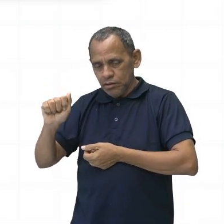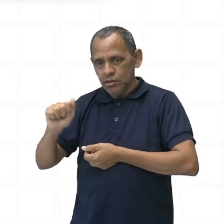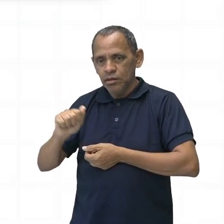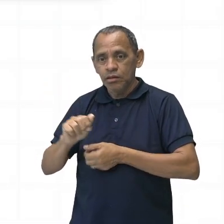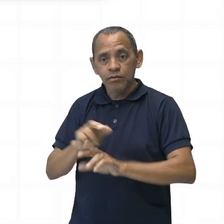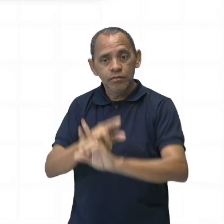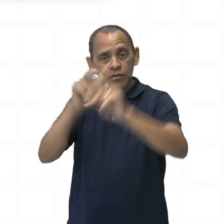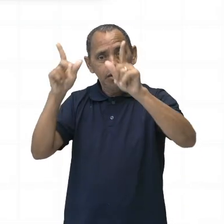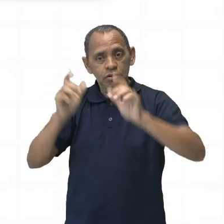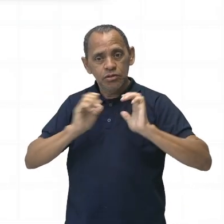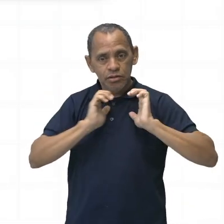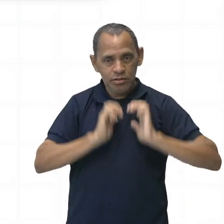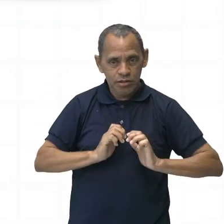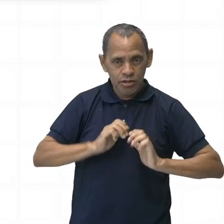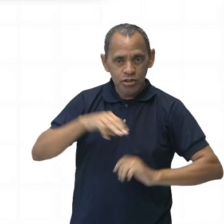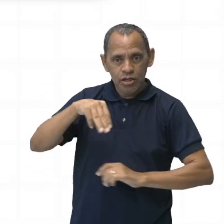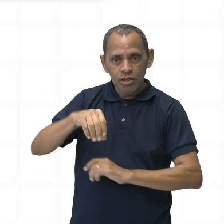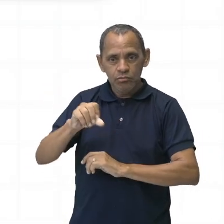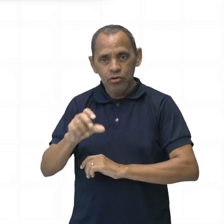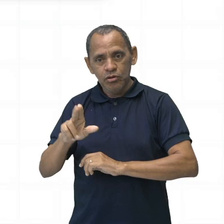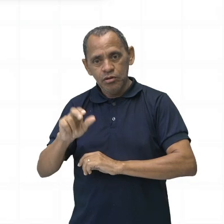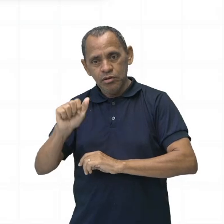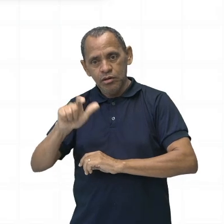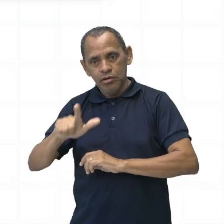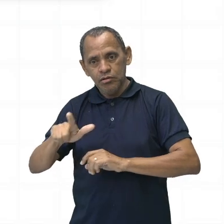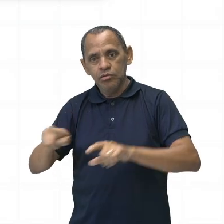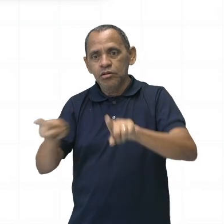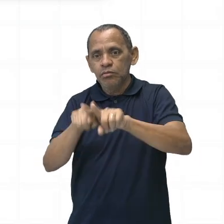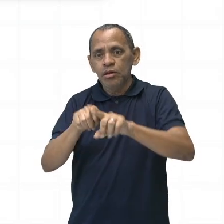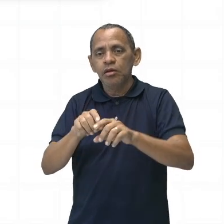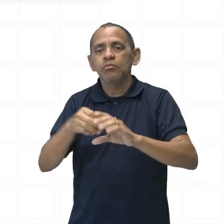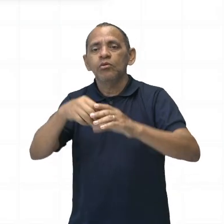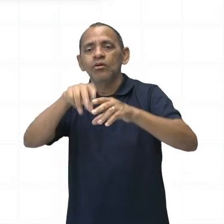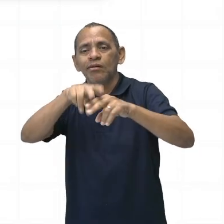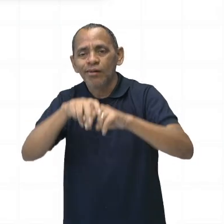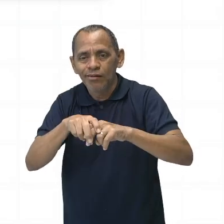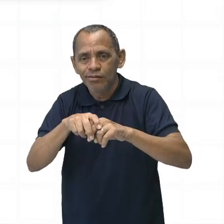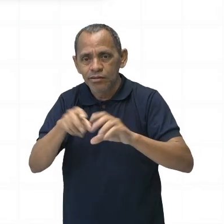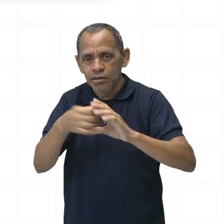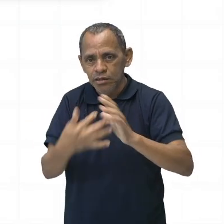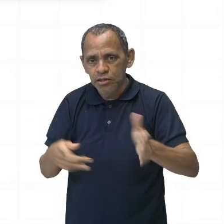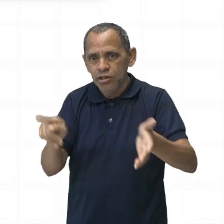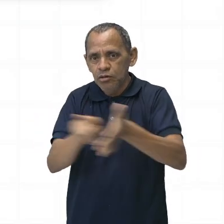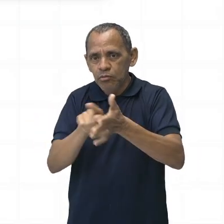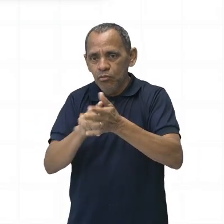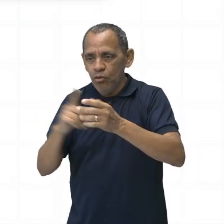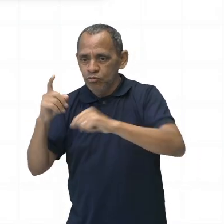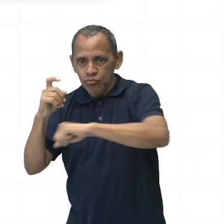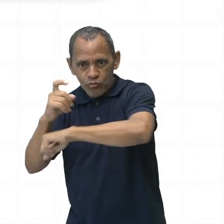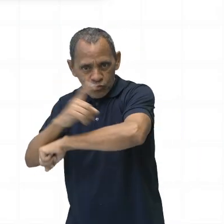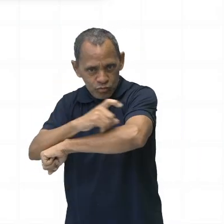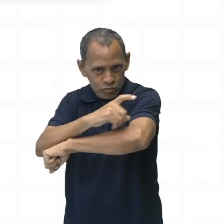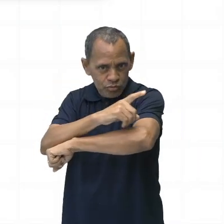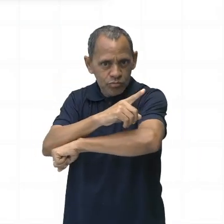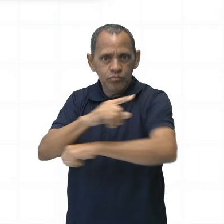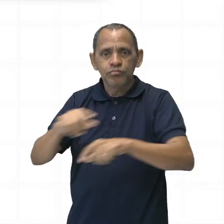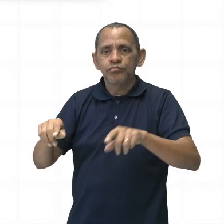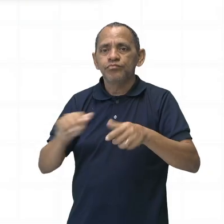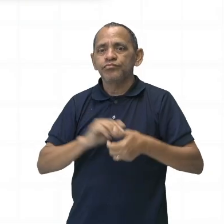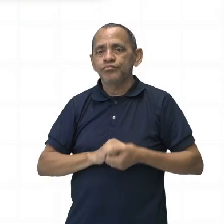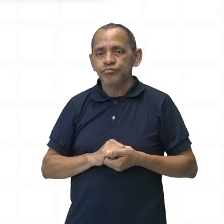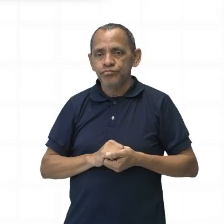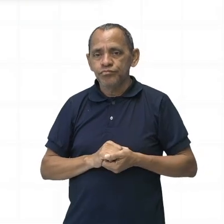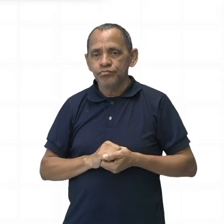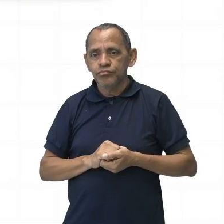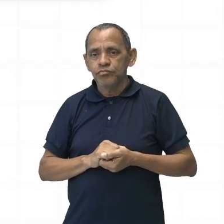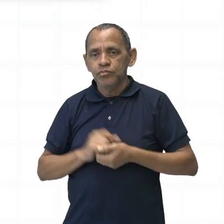Então, para pensar o seguinte: enquanto que a ética vai se confrontar como um estudo, né,